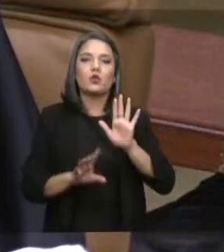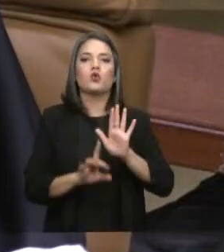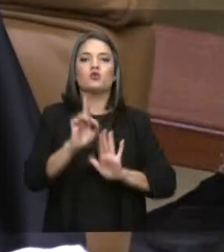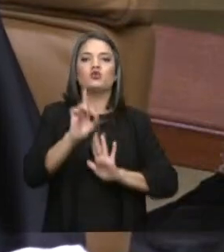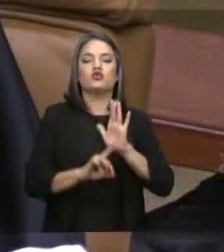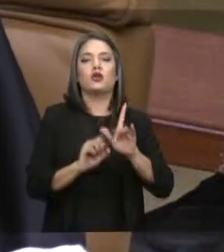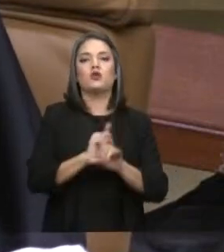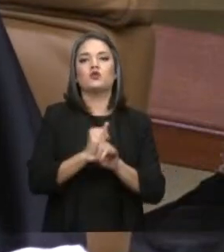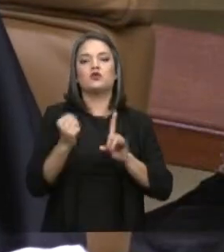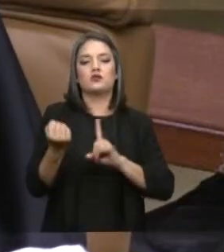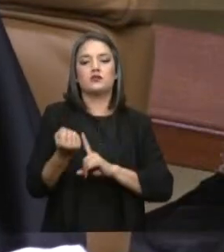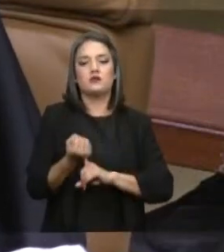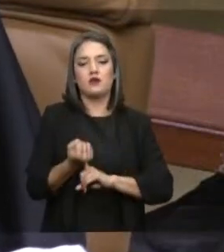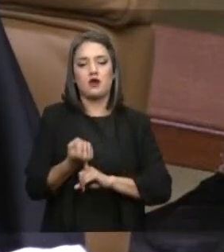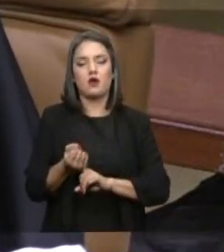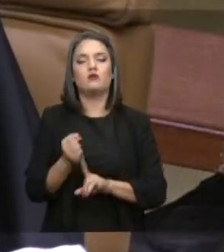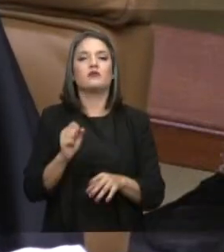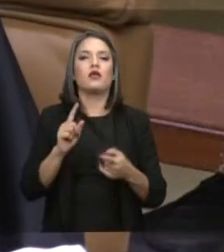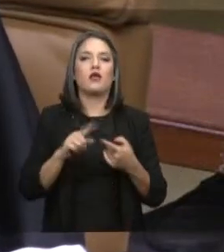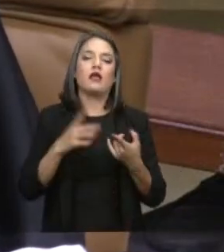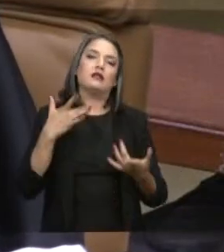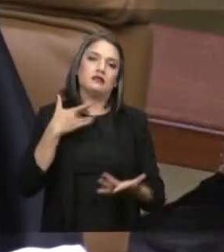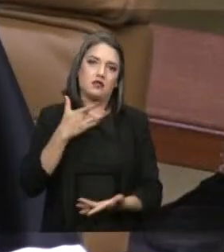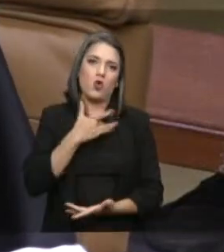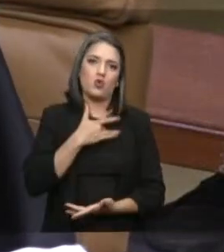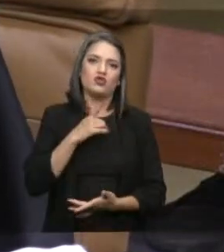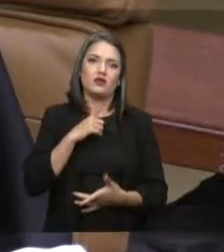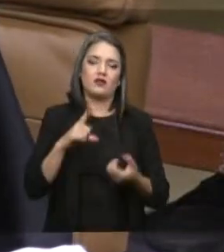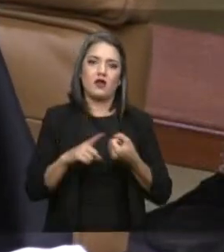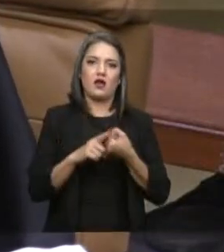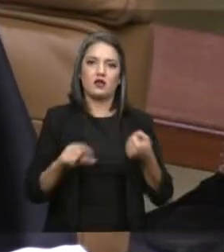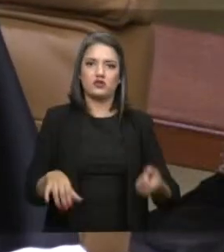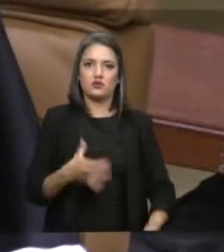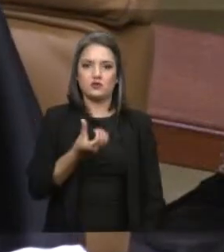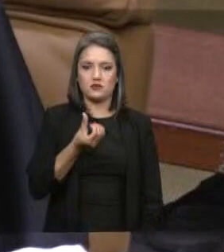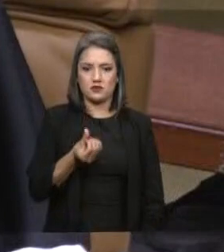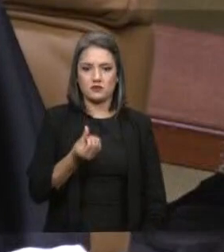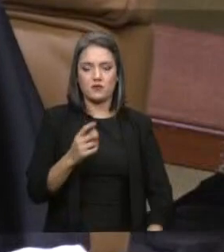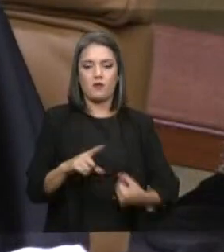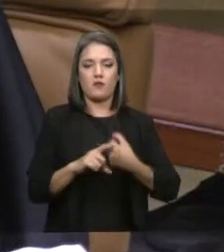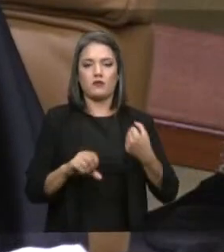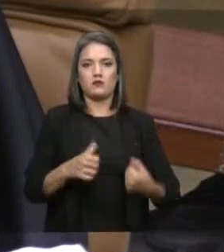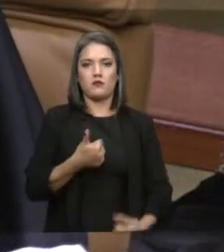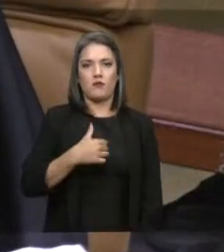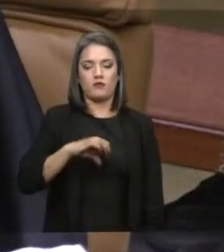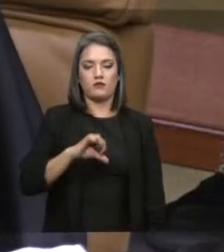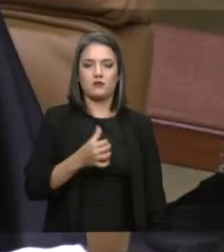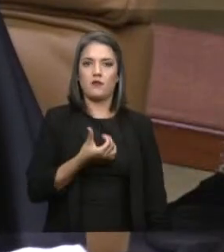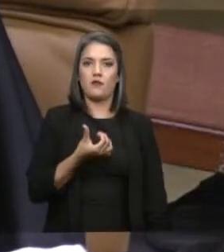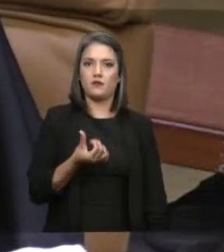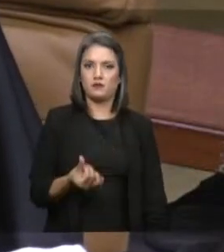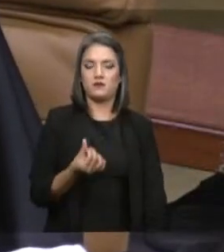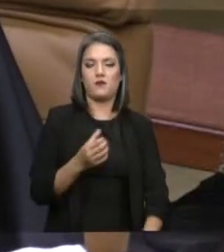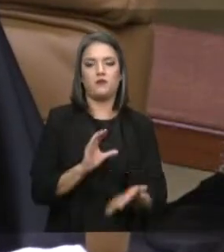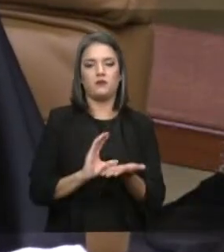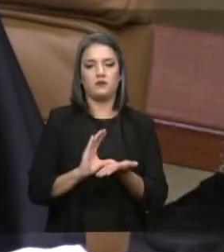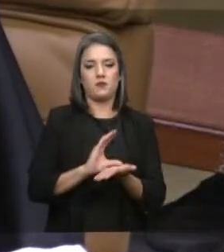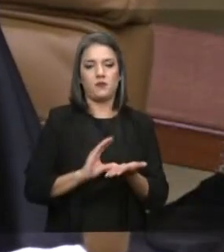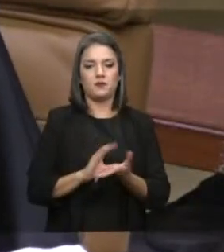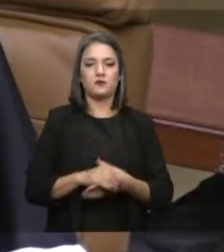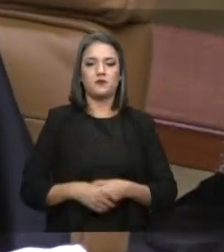social que é o direito social da Saúde previstos nos artigos sexto e 196 da Constituição da